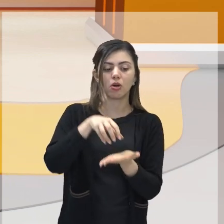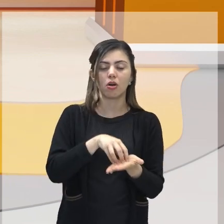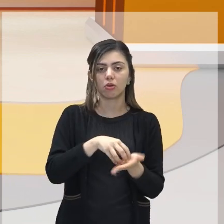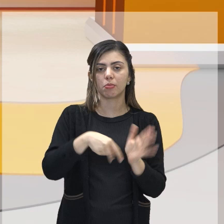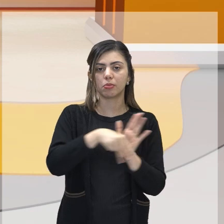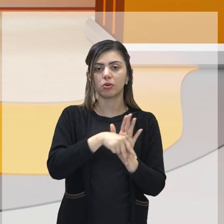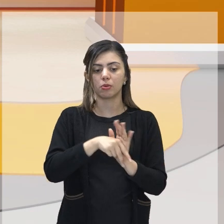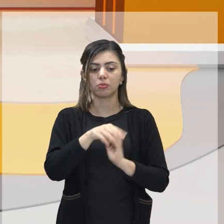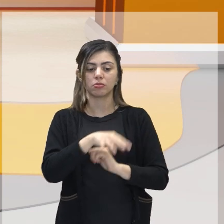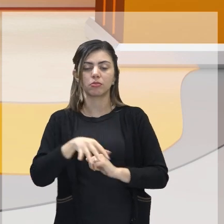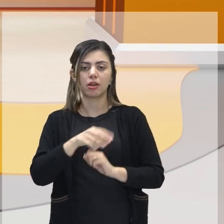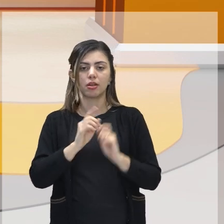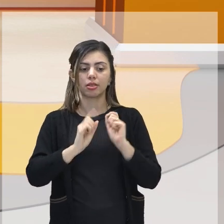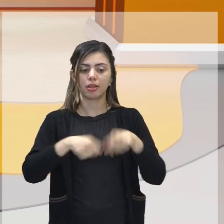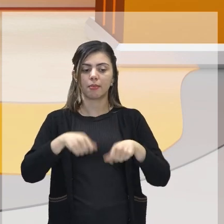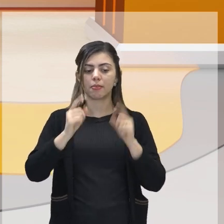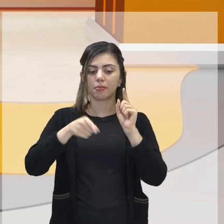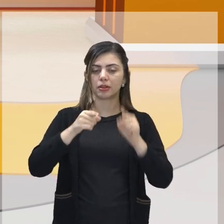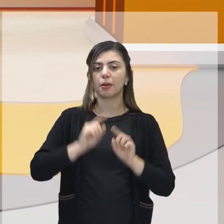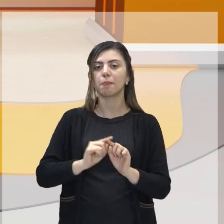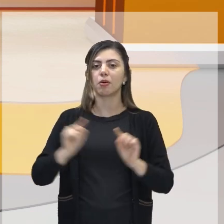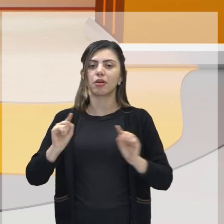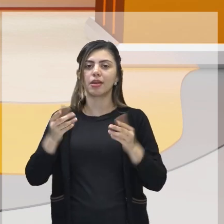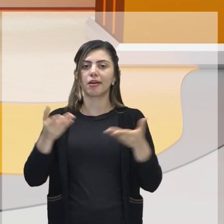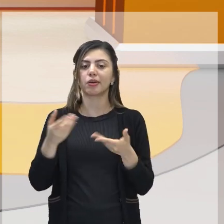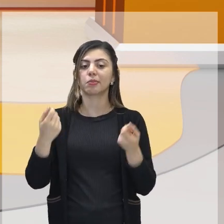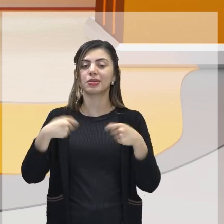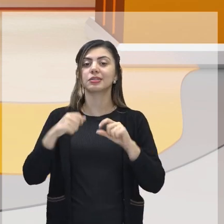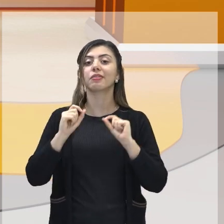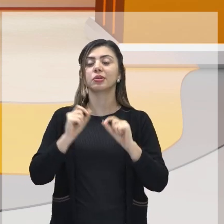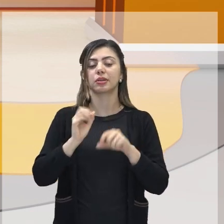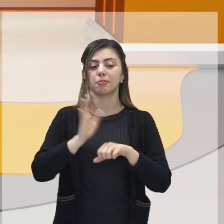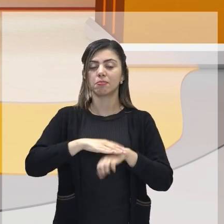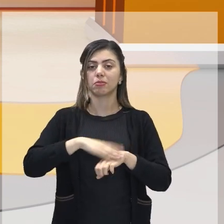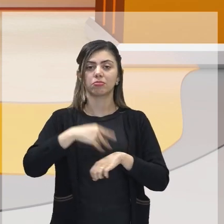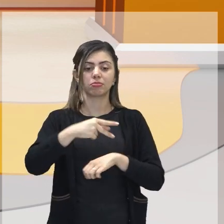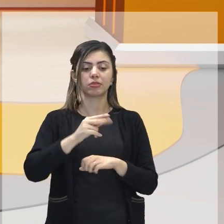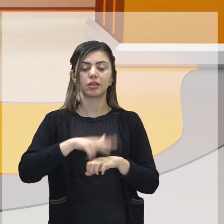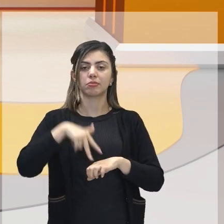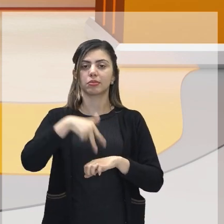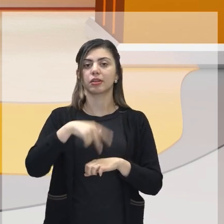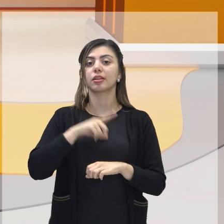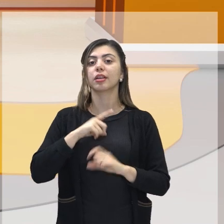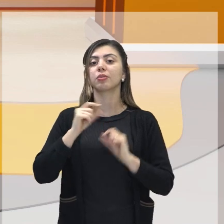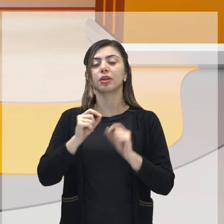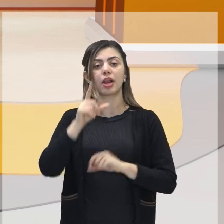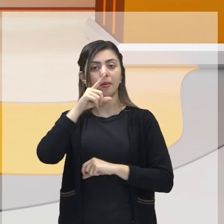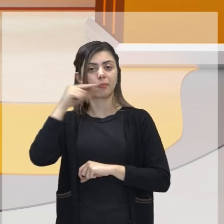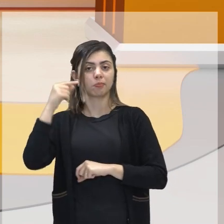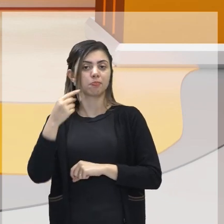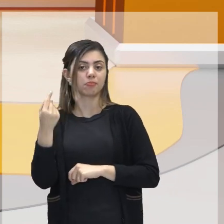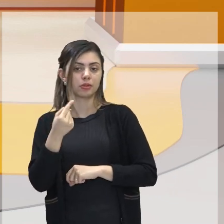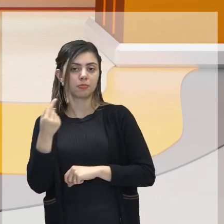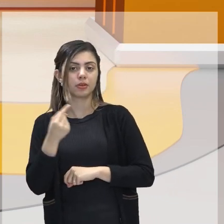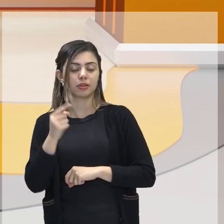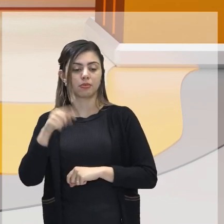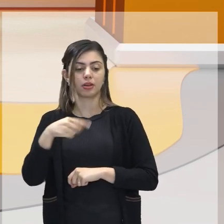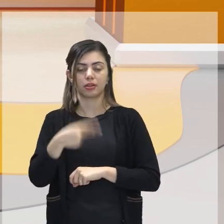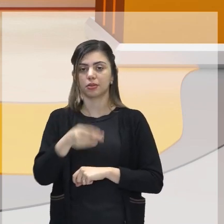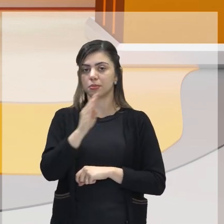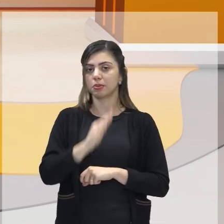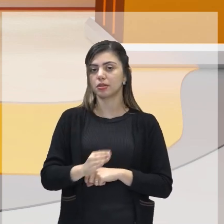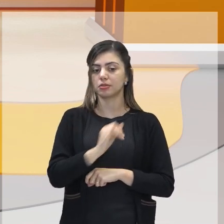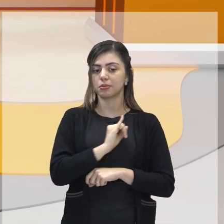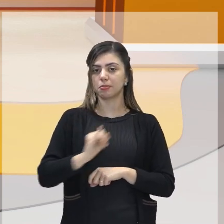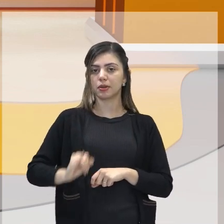nunca ela tinha que se desenvolver e dar base para que Dom Pedro, agora conhecido como Dom Pedro I, coroado primeiro imperador do Brasil,